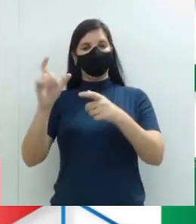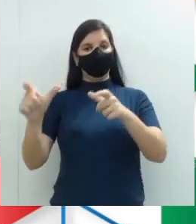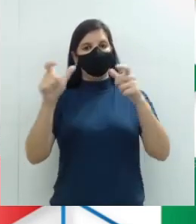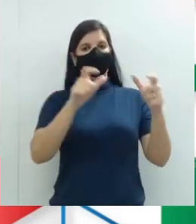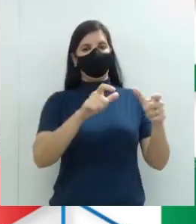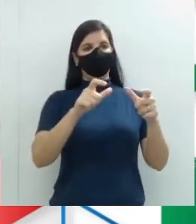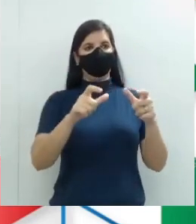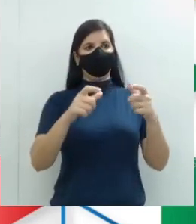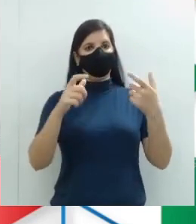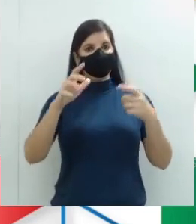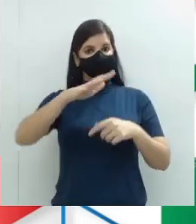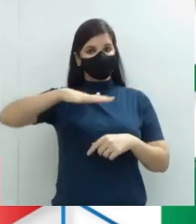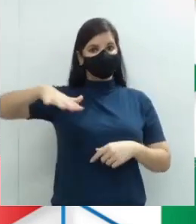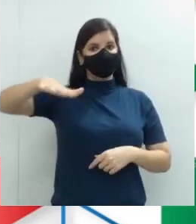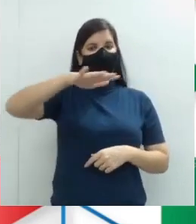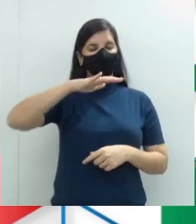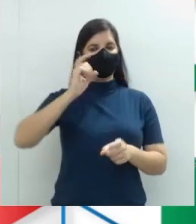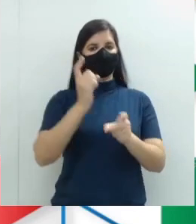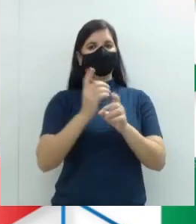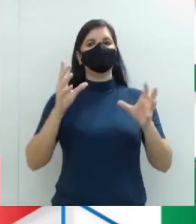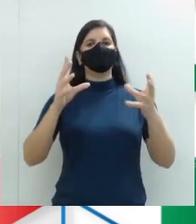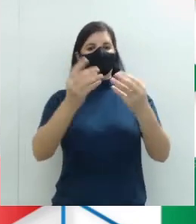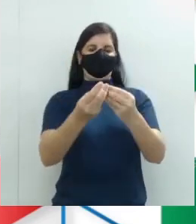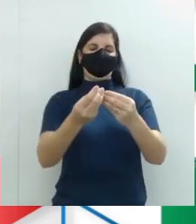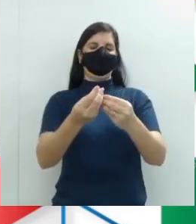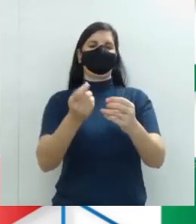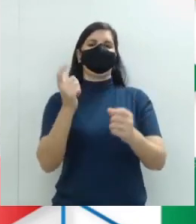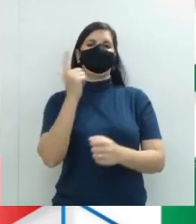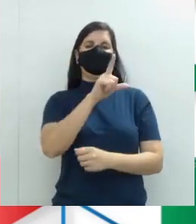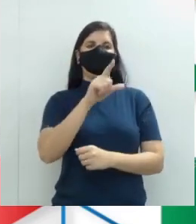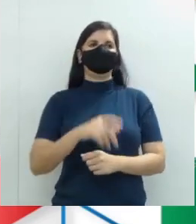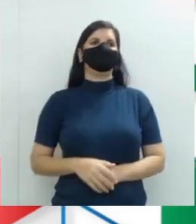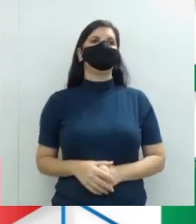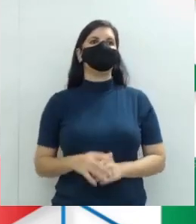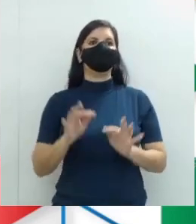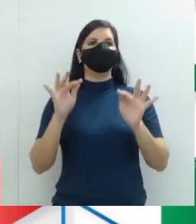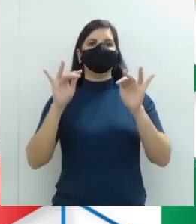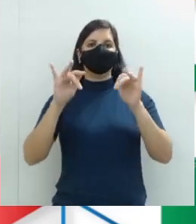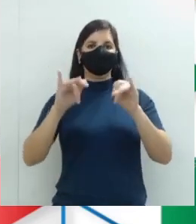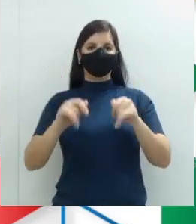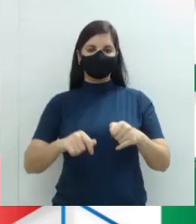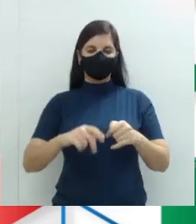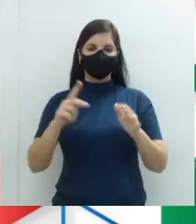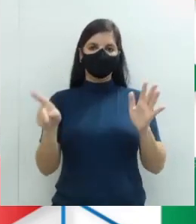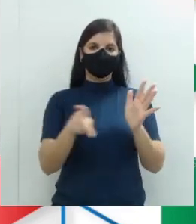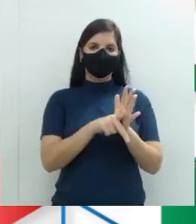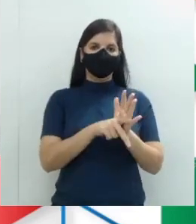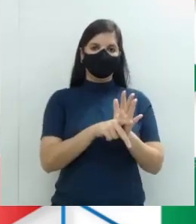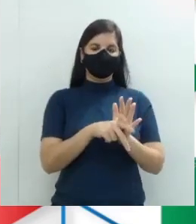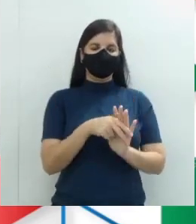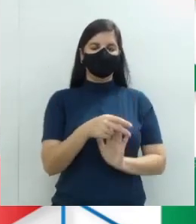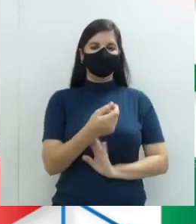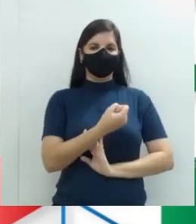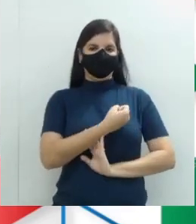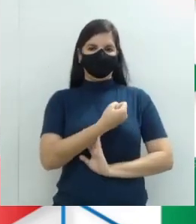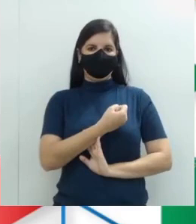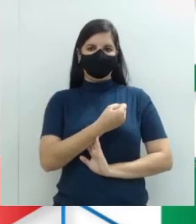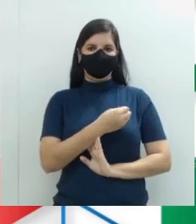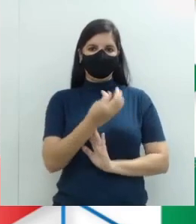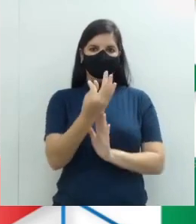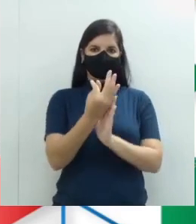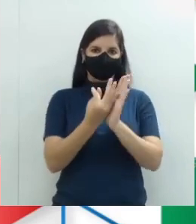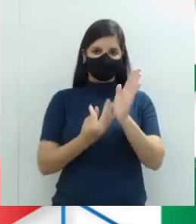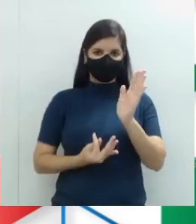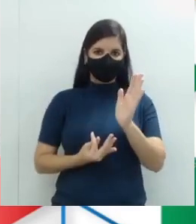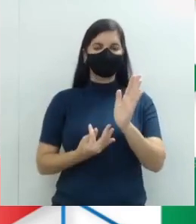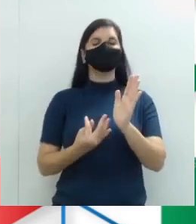tenho um termo geral onde eu acho tudo que eu quiser, tá? E o por fim, por propriedade dos termos. O texto